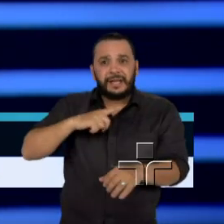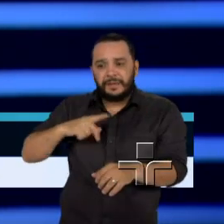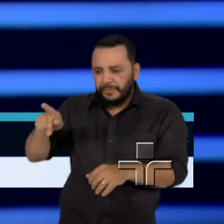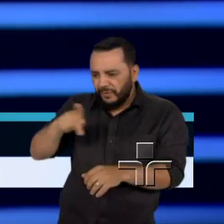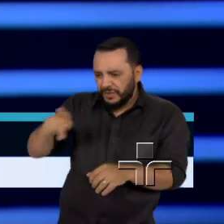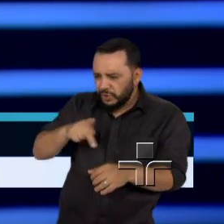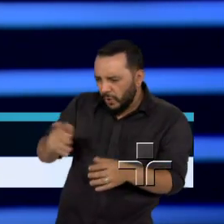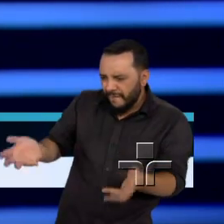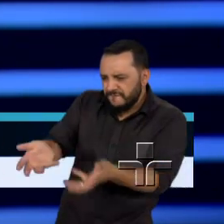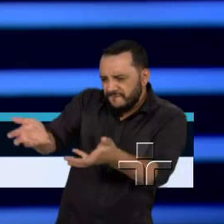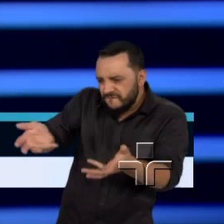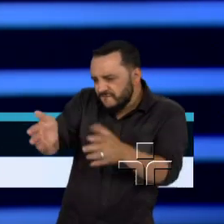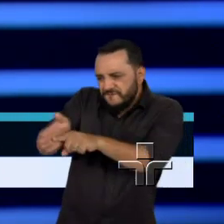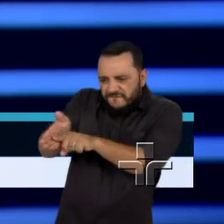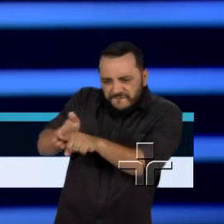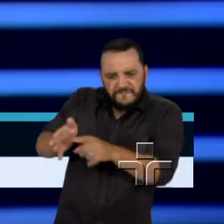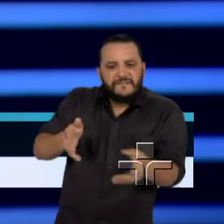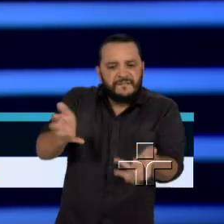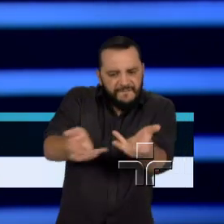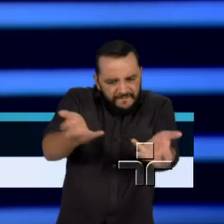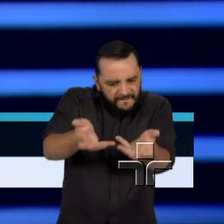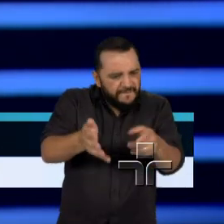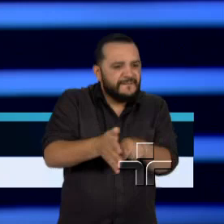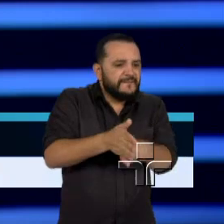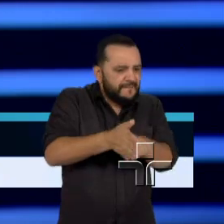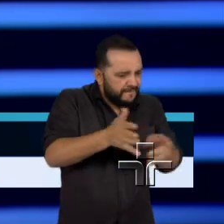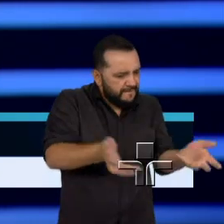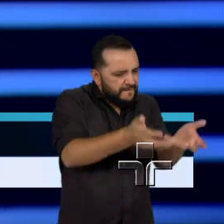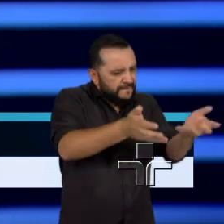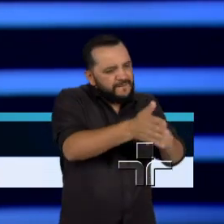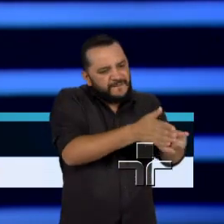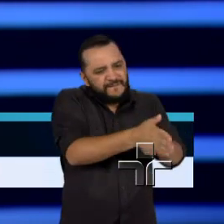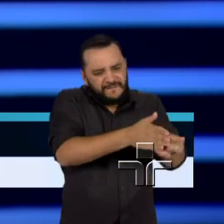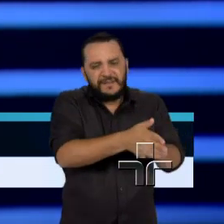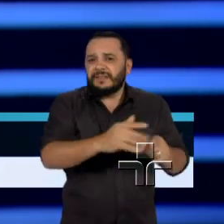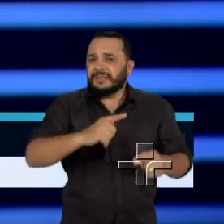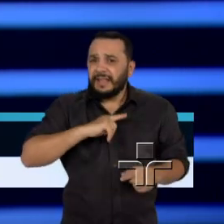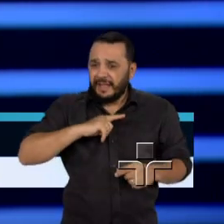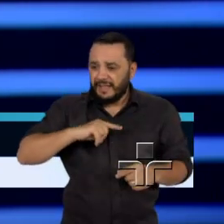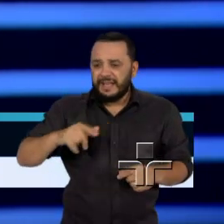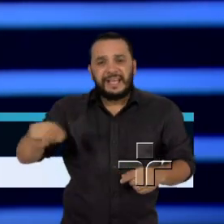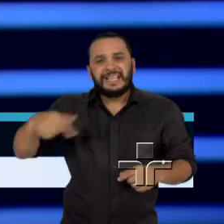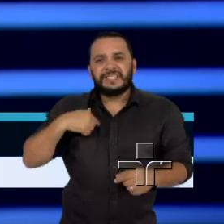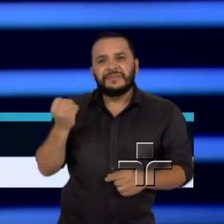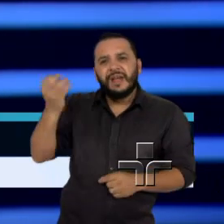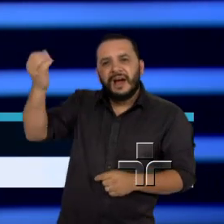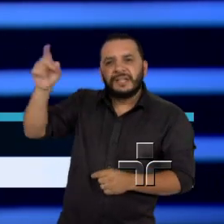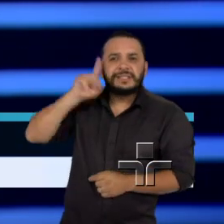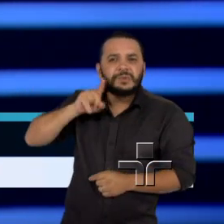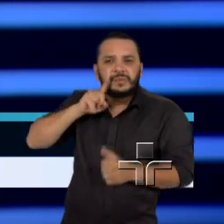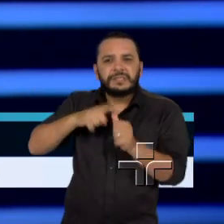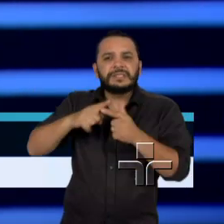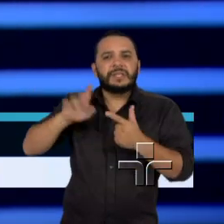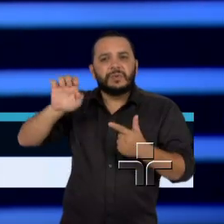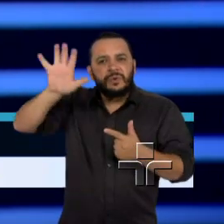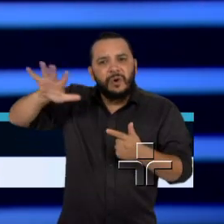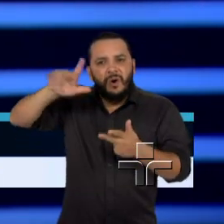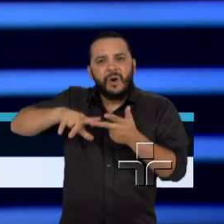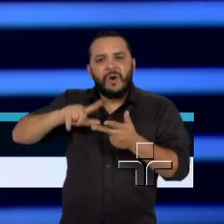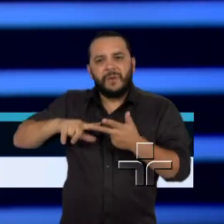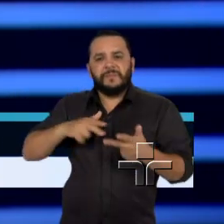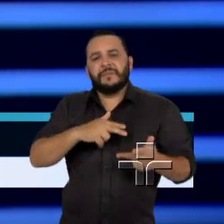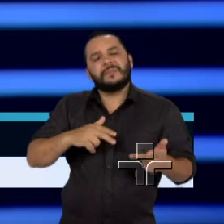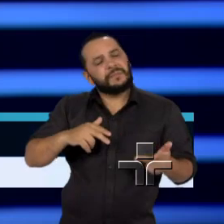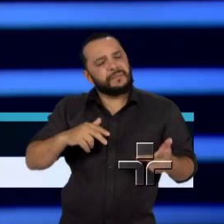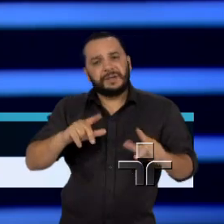está formando pesquisadores em interação internacional. Esse pessoal vai para os Estados Unidos, para a Europa, Japão e volta. Na hora que